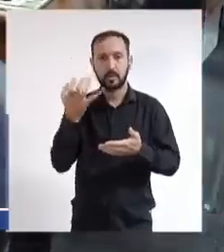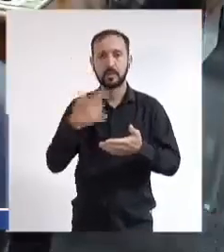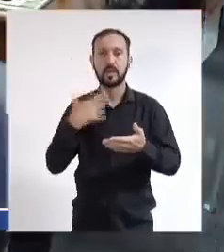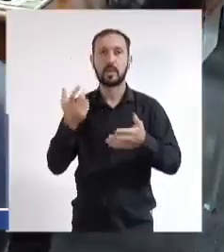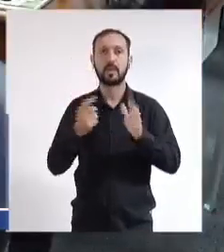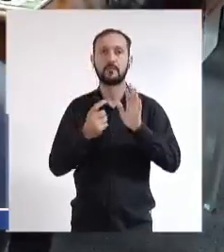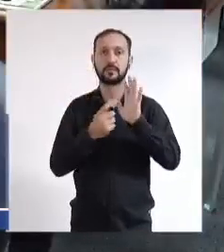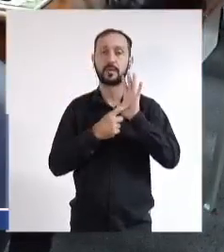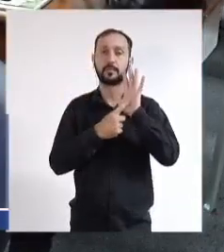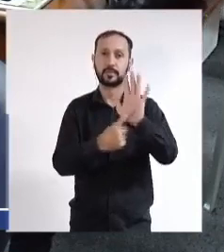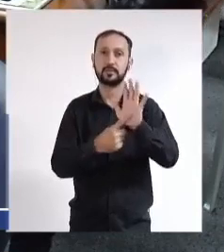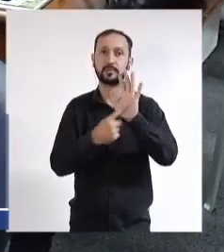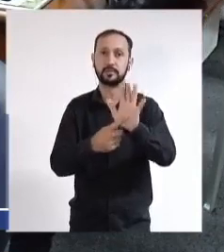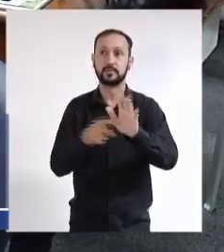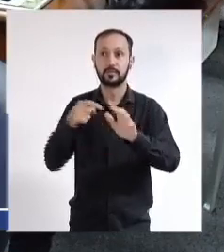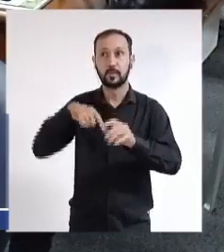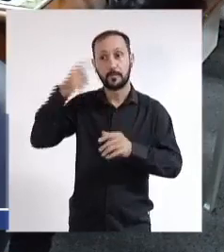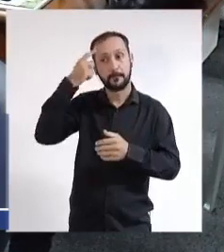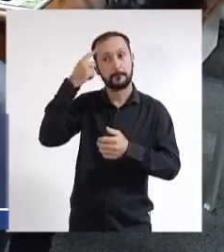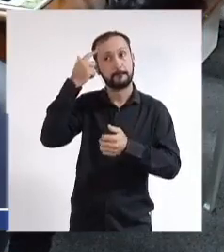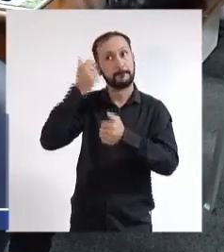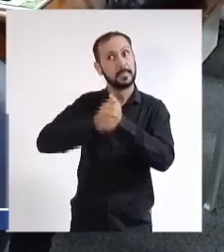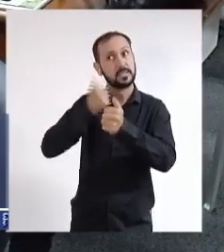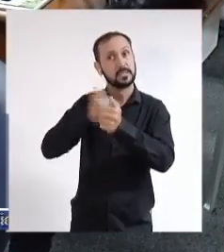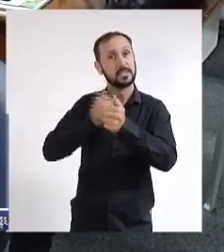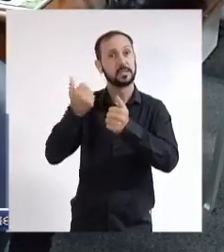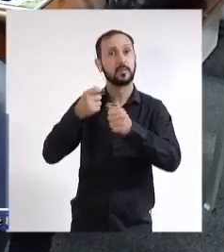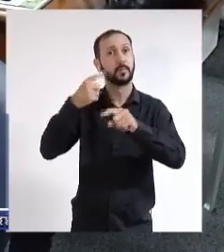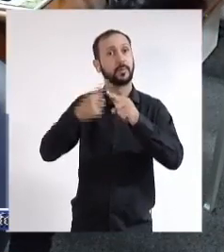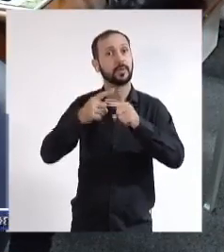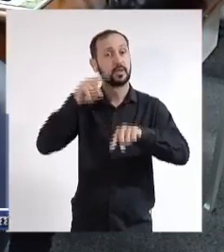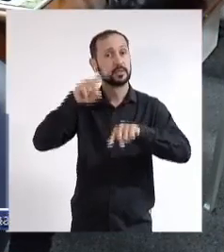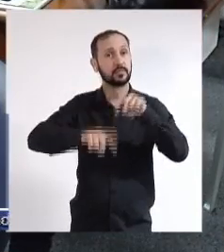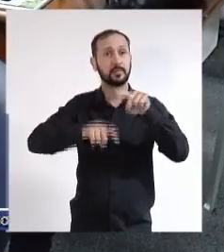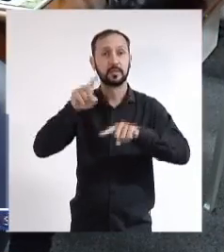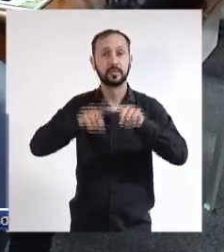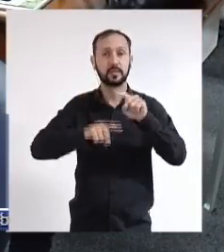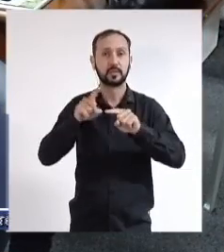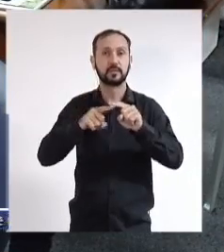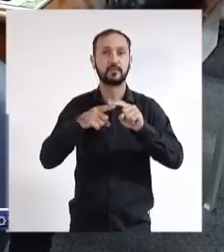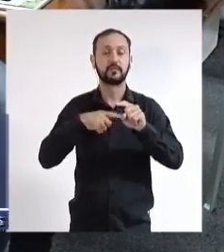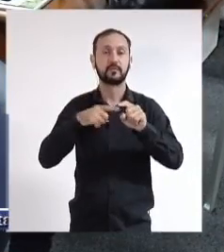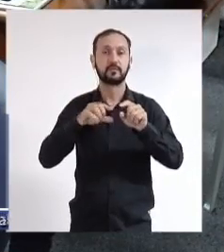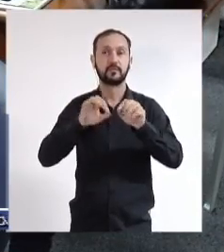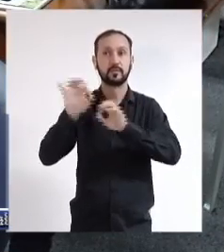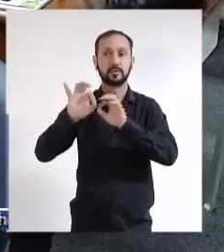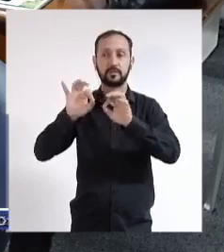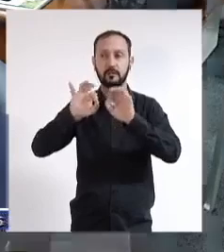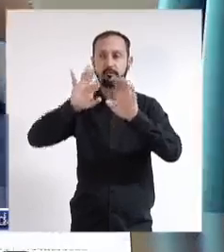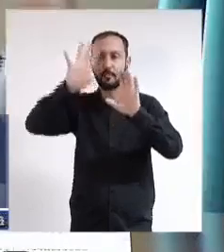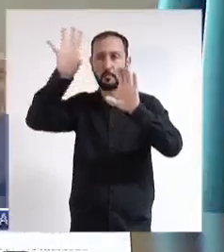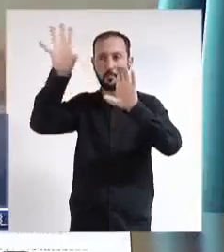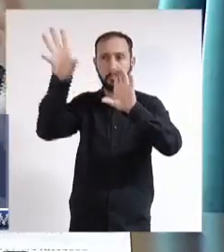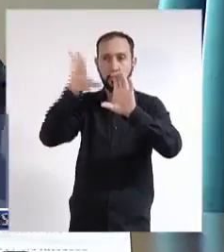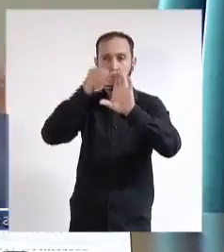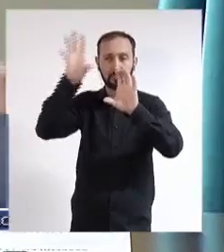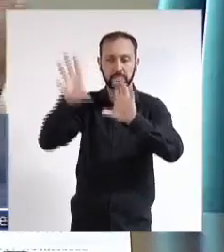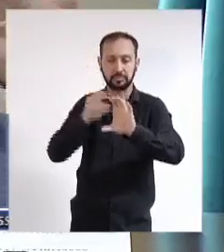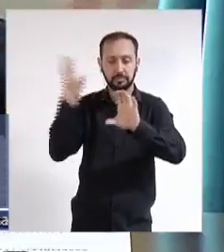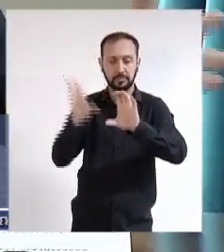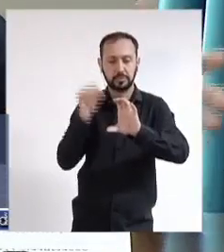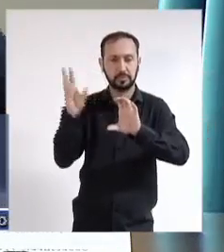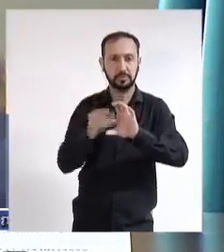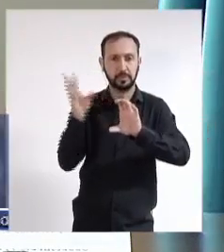suas apresentações já vão pensando que esse material estará dentro de um compêndio pra gente